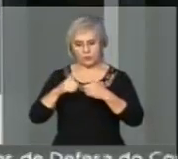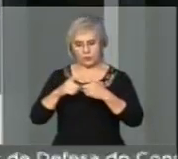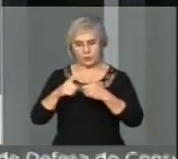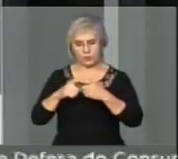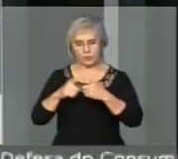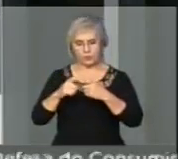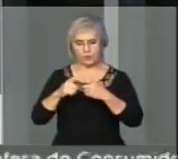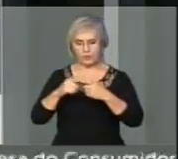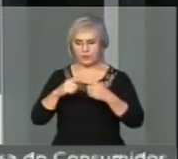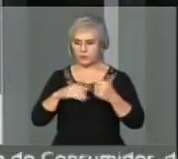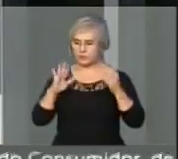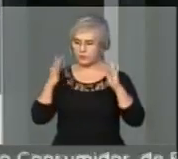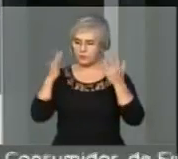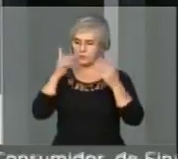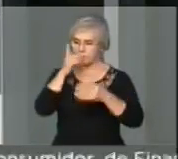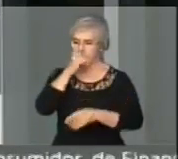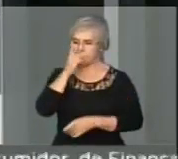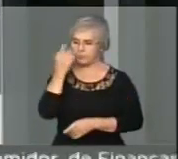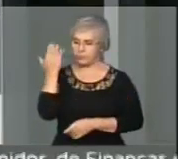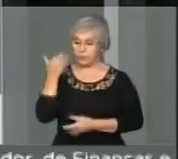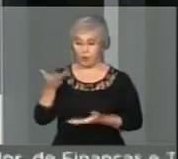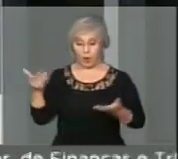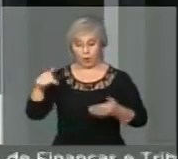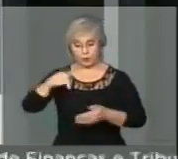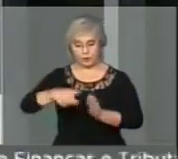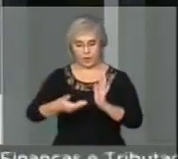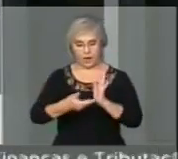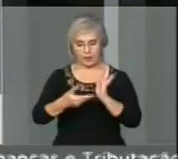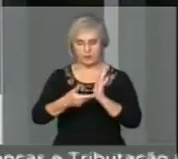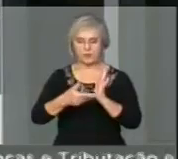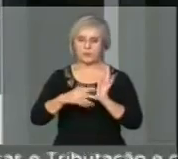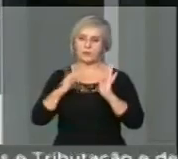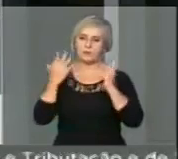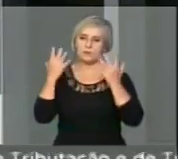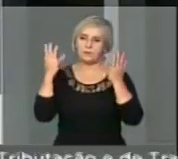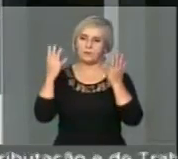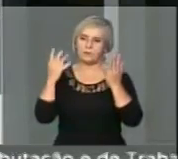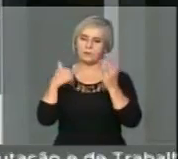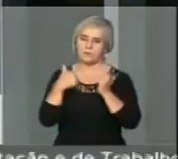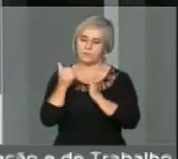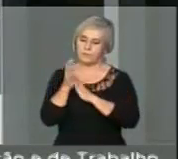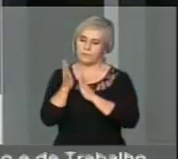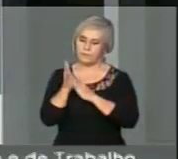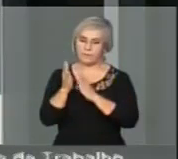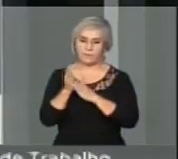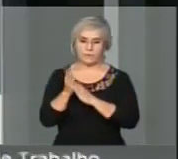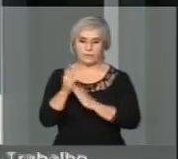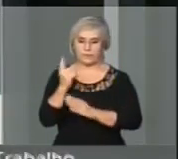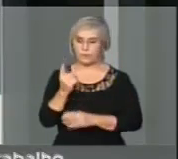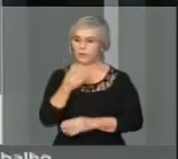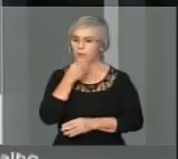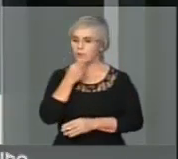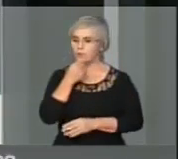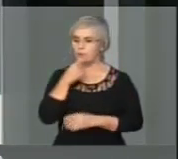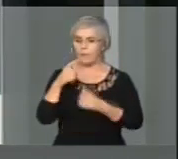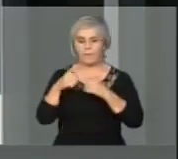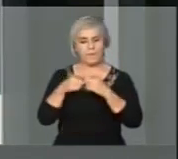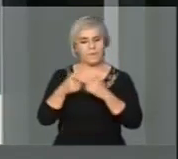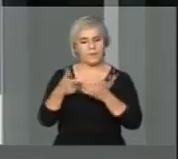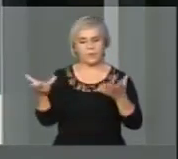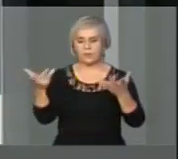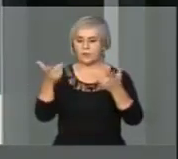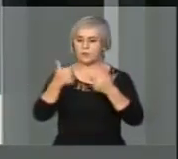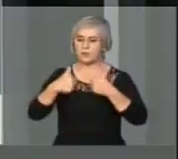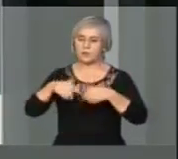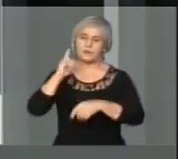comemorado no domingo e essa Câmara comemorou hoje e quero parabenizar sim um grande médico do norte de Minas um grande que